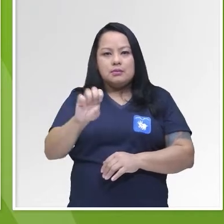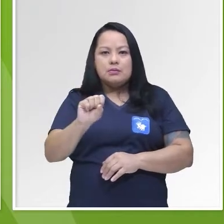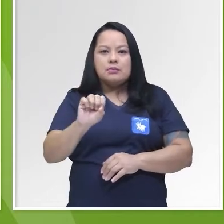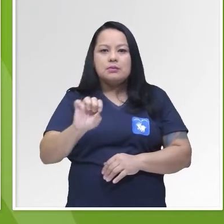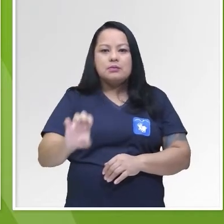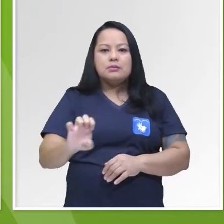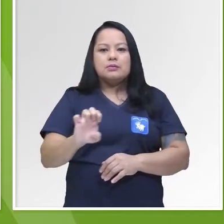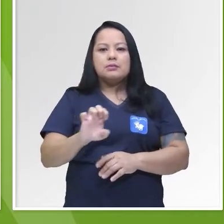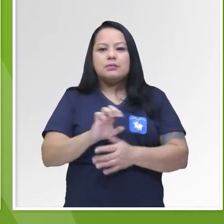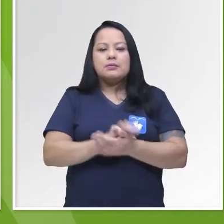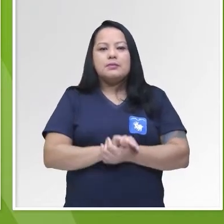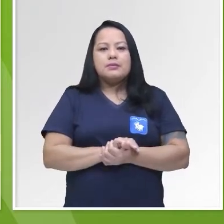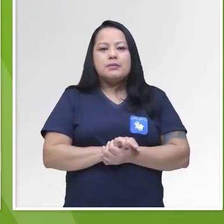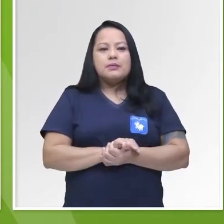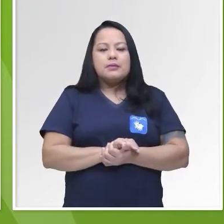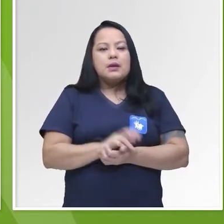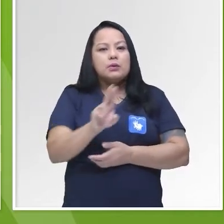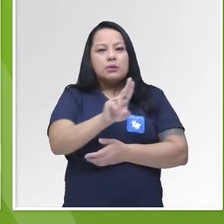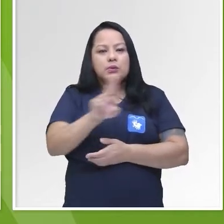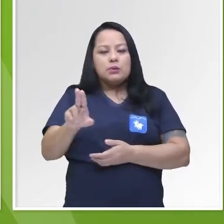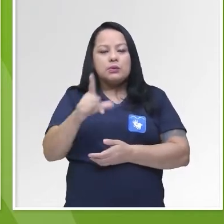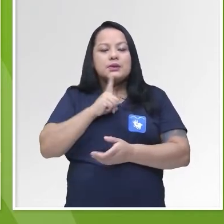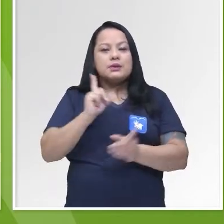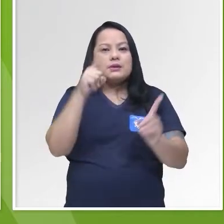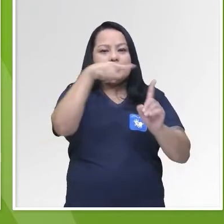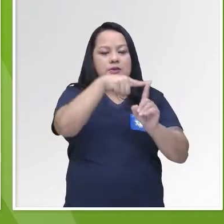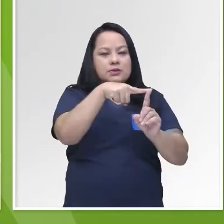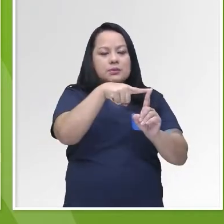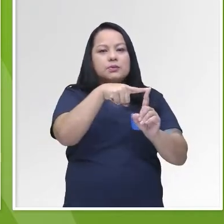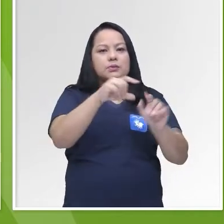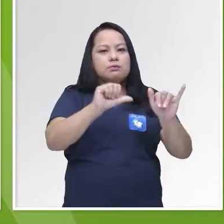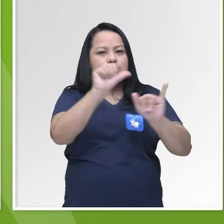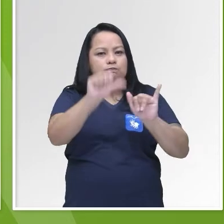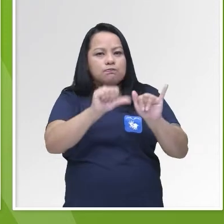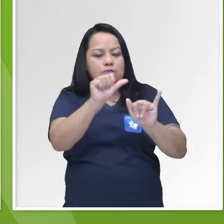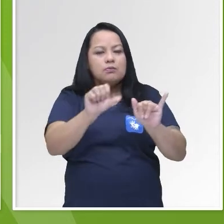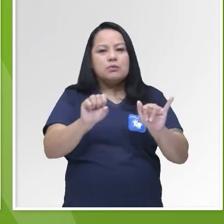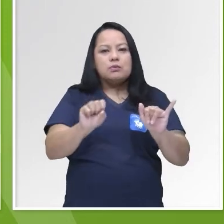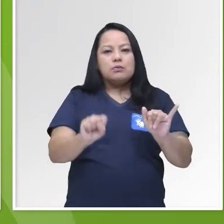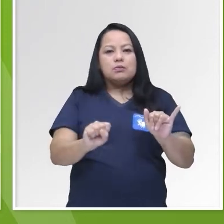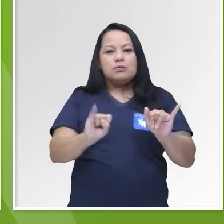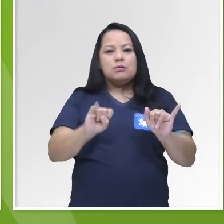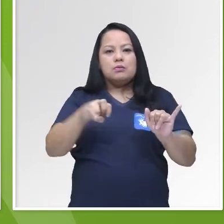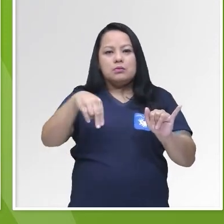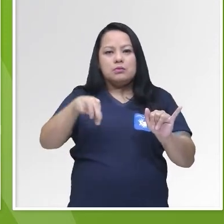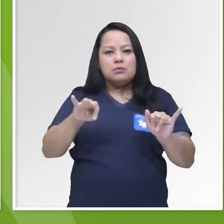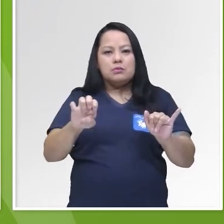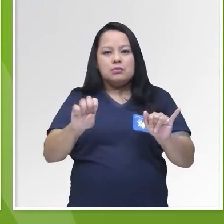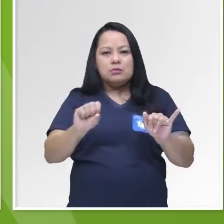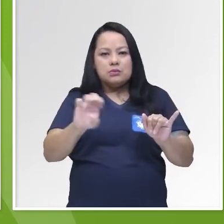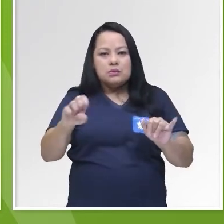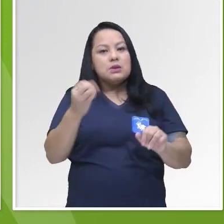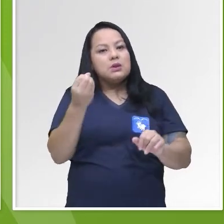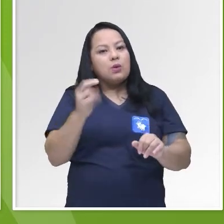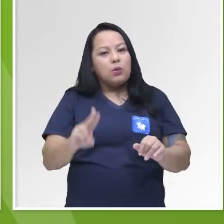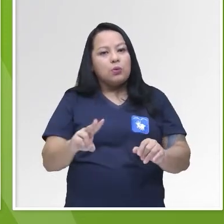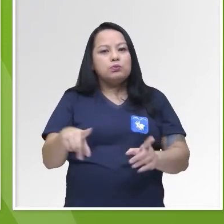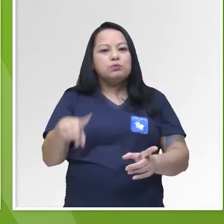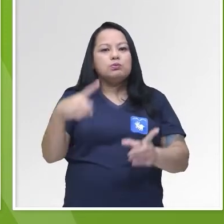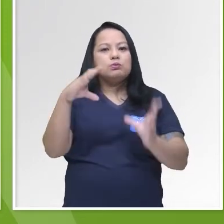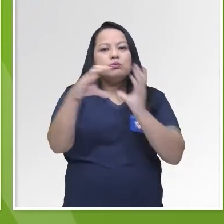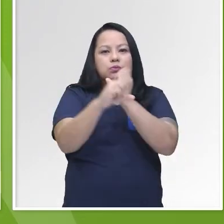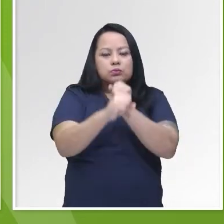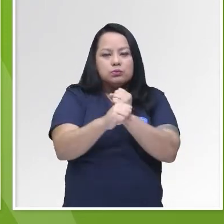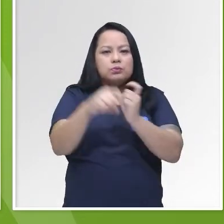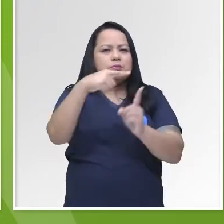eu posso chamar esse tipo de reação de síntese ou adição. Então, vamos ver o